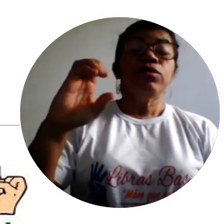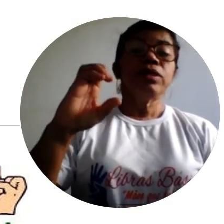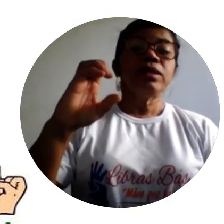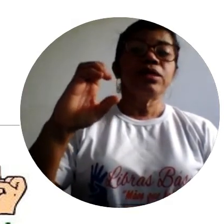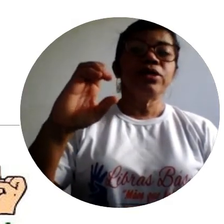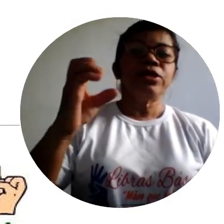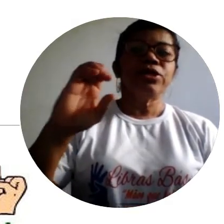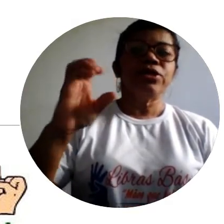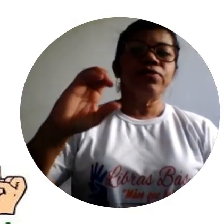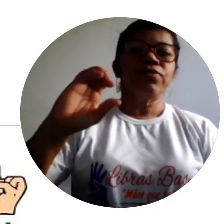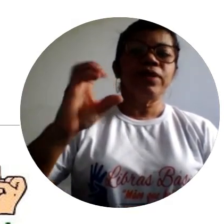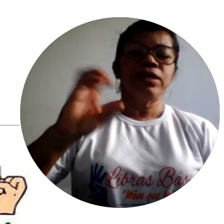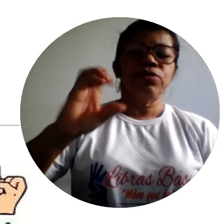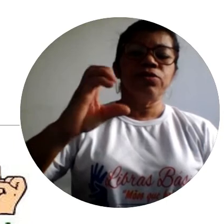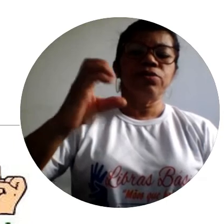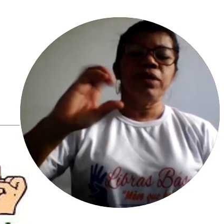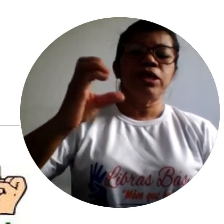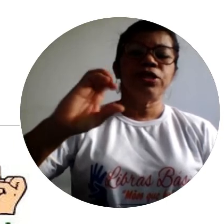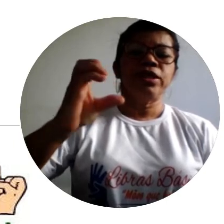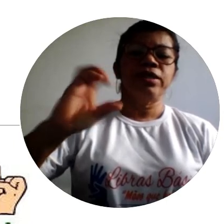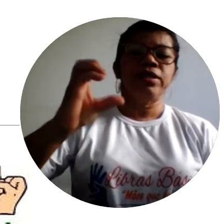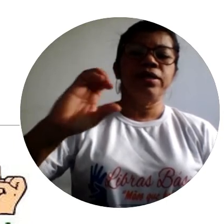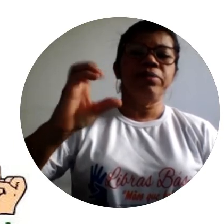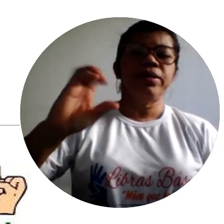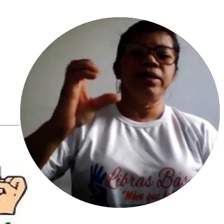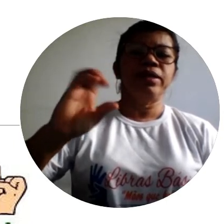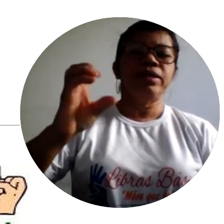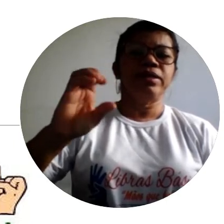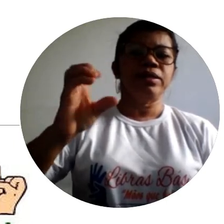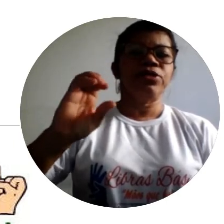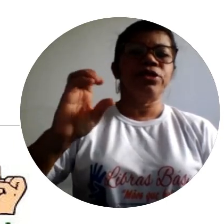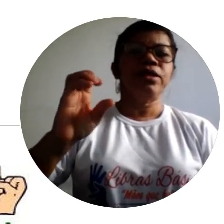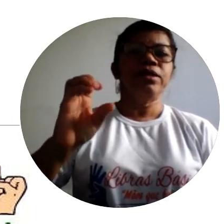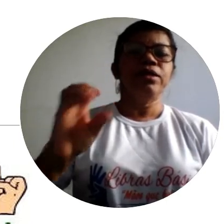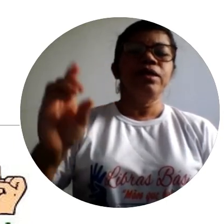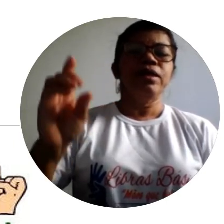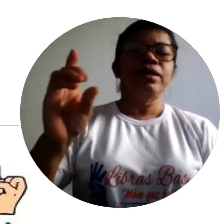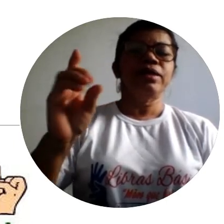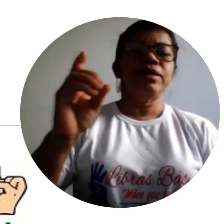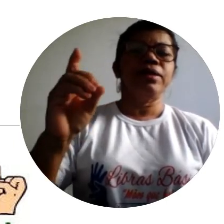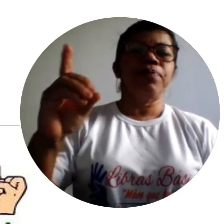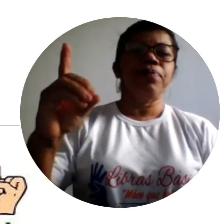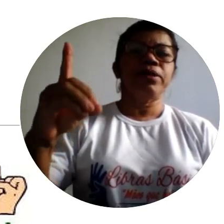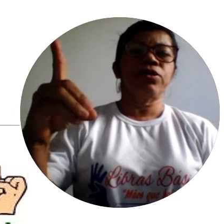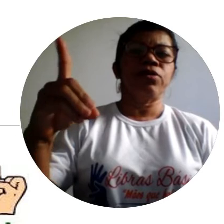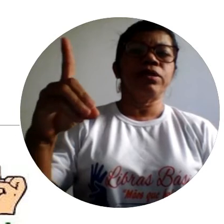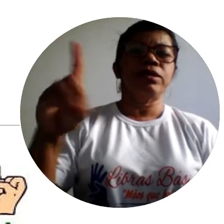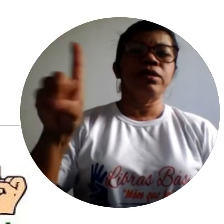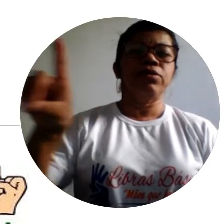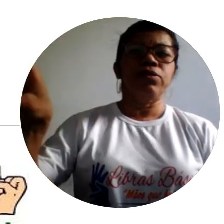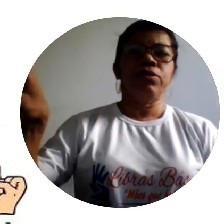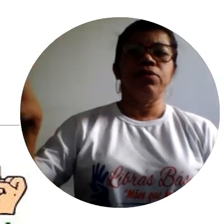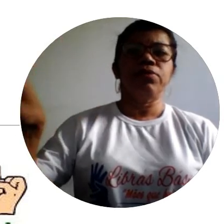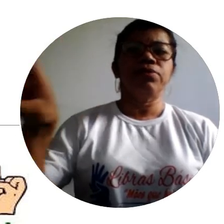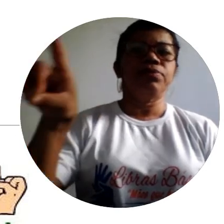né? O C cedilha a gente faz um, mexe aqui, treme aqui, C cedilha. Letra D, a gente coloca